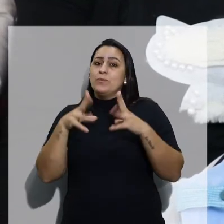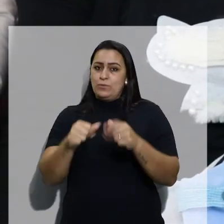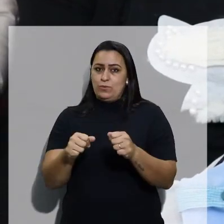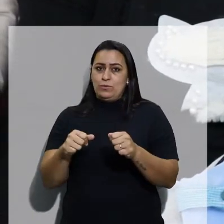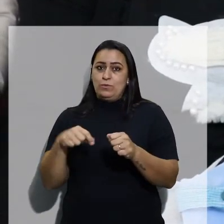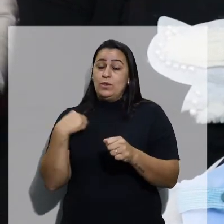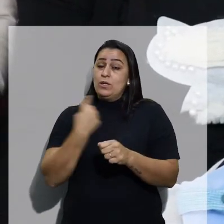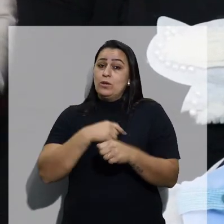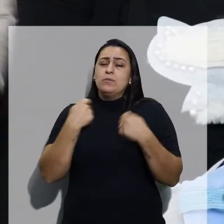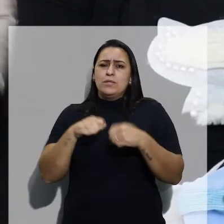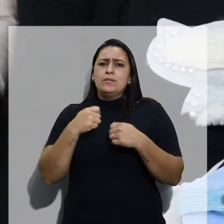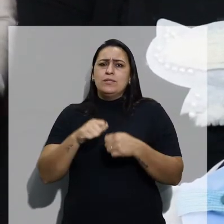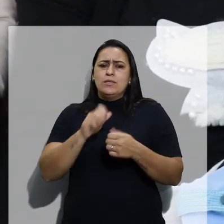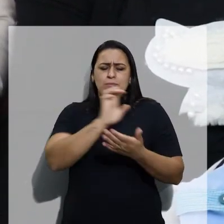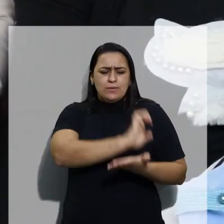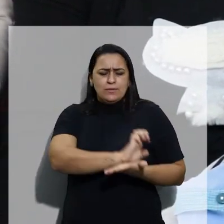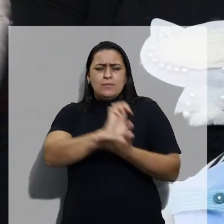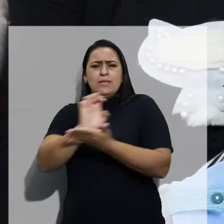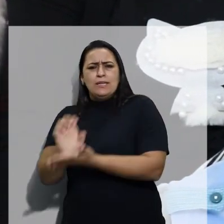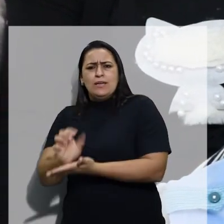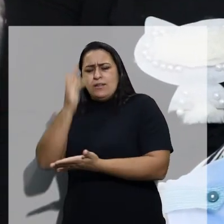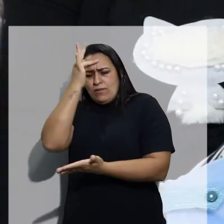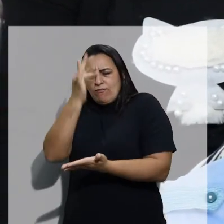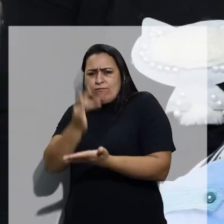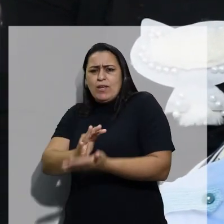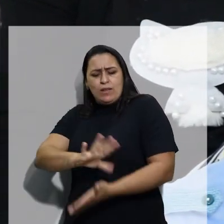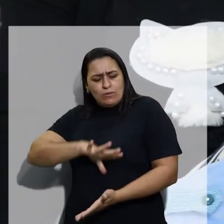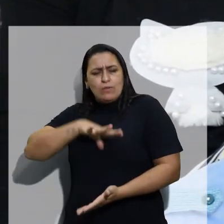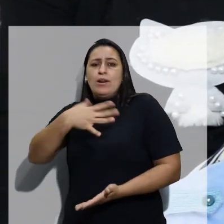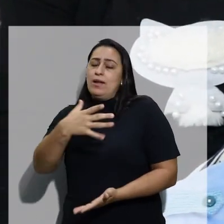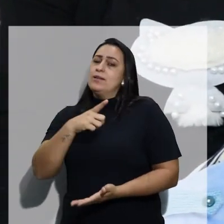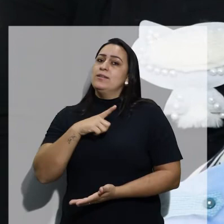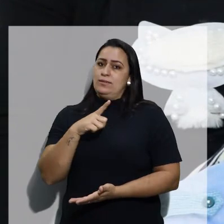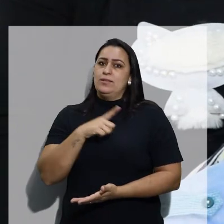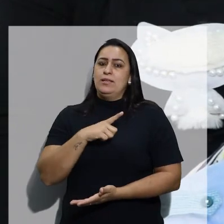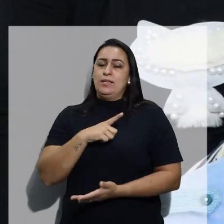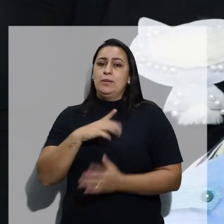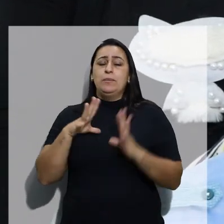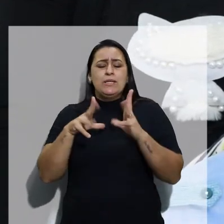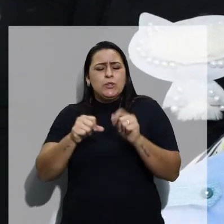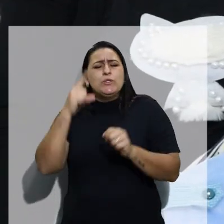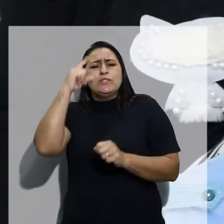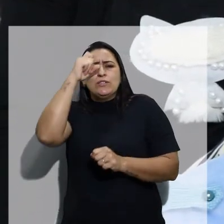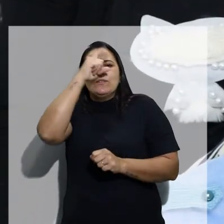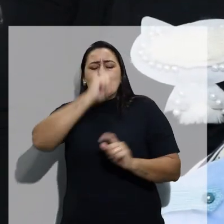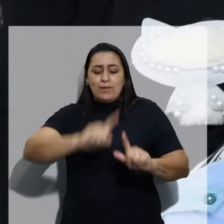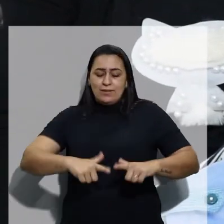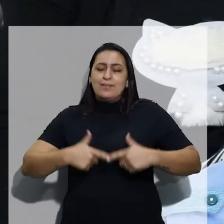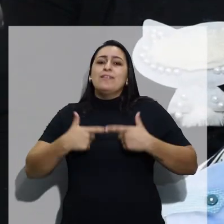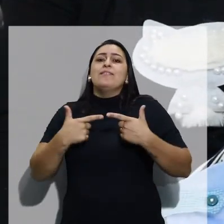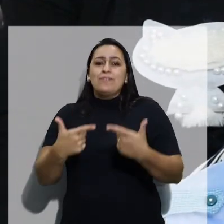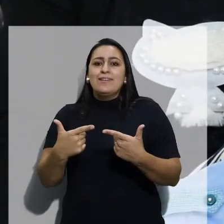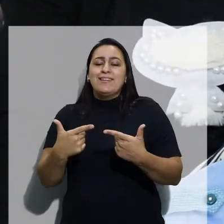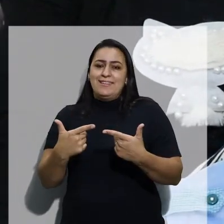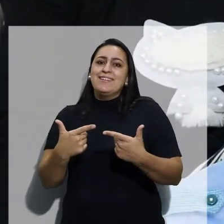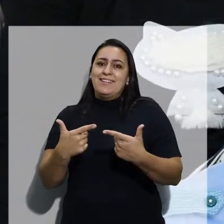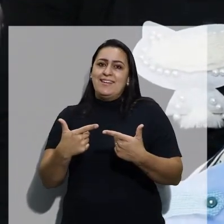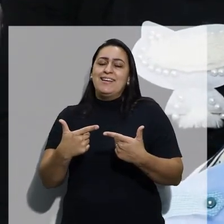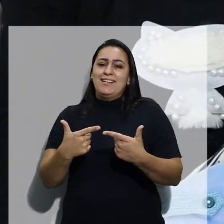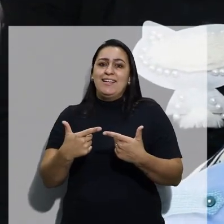perseverança e muita fé, coragem também, pra enfrentar todas as dificuldades,